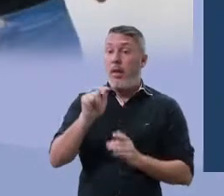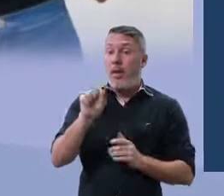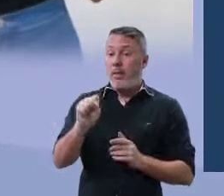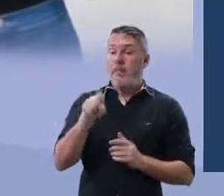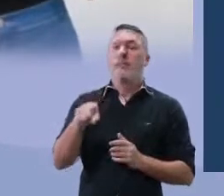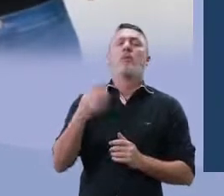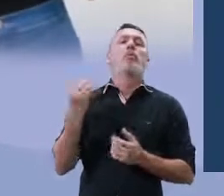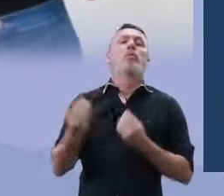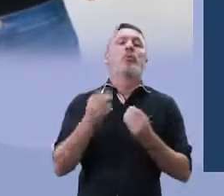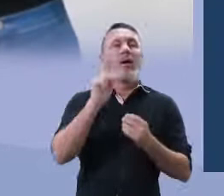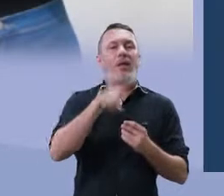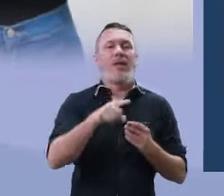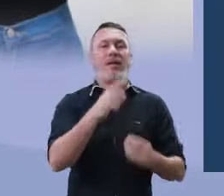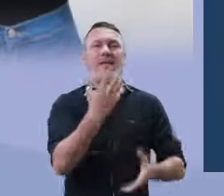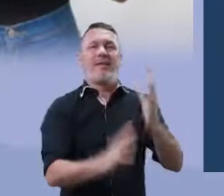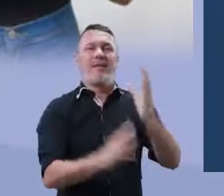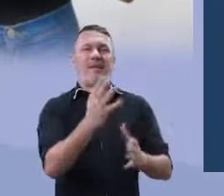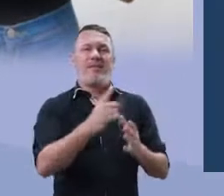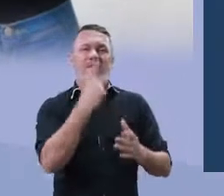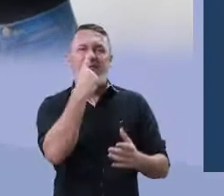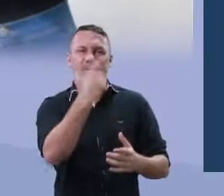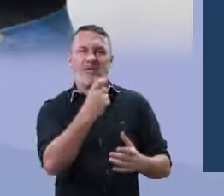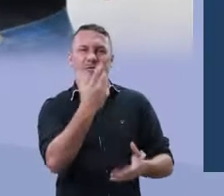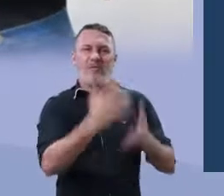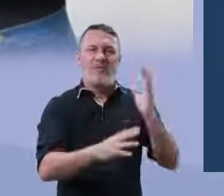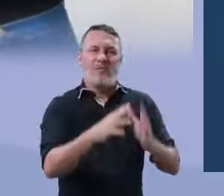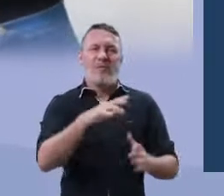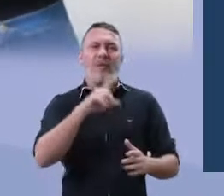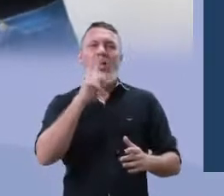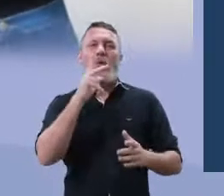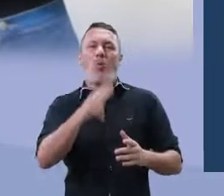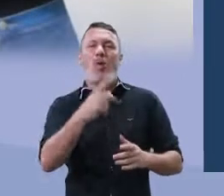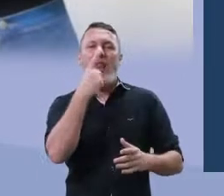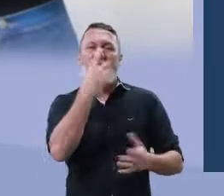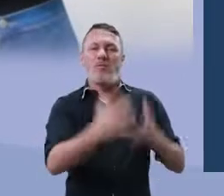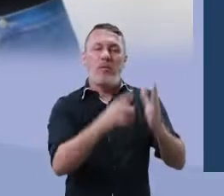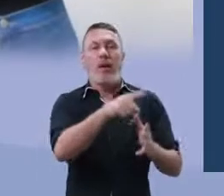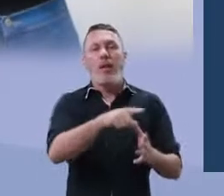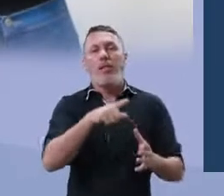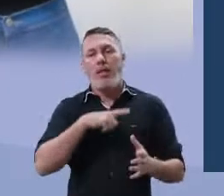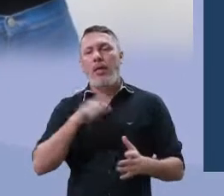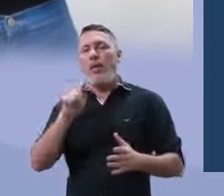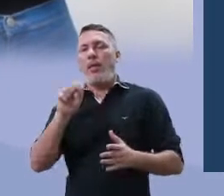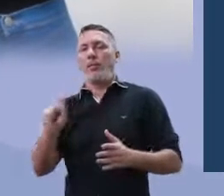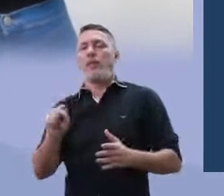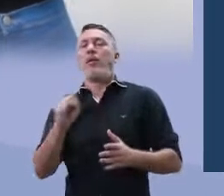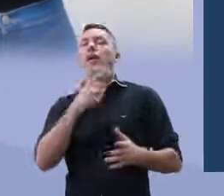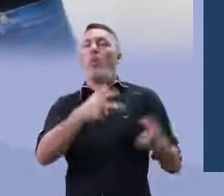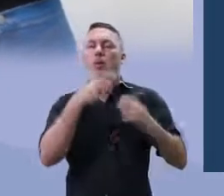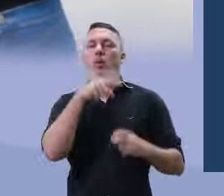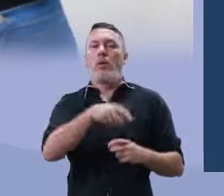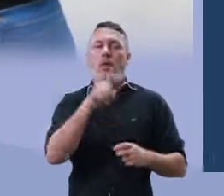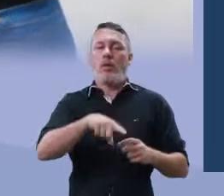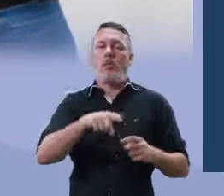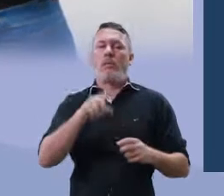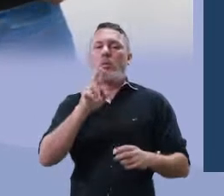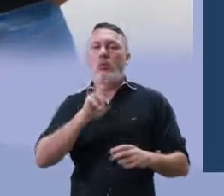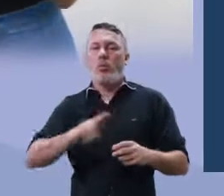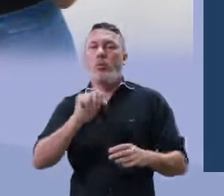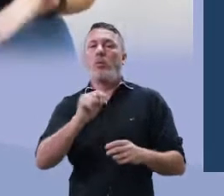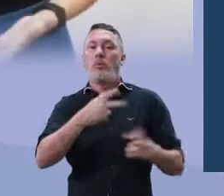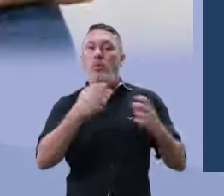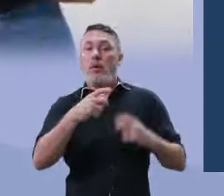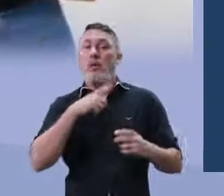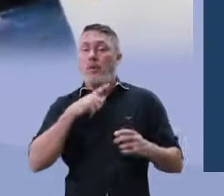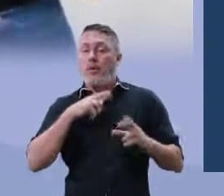o gás metano que é produzido a partir dessa queima de substâncias orgânicas, como acontece lá no lixo, tá? Então, ele que vai